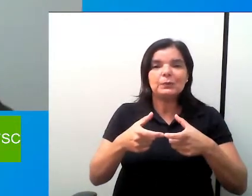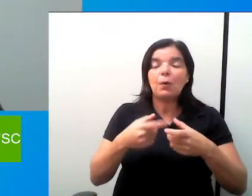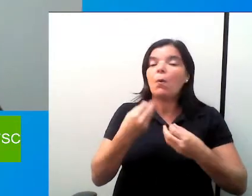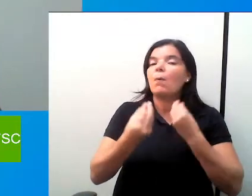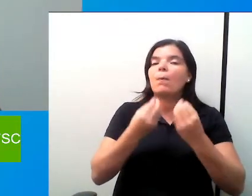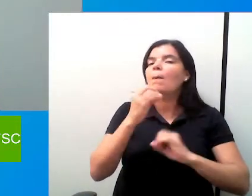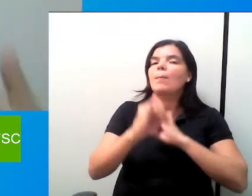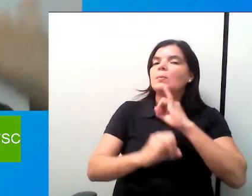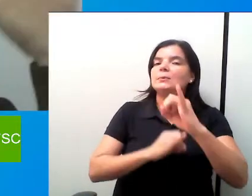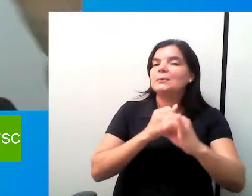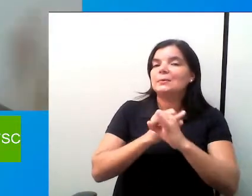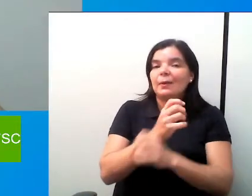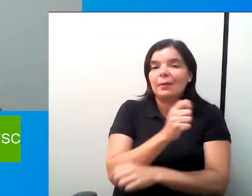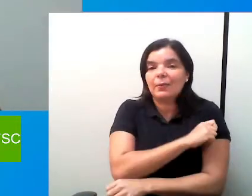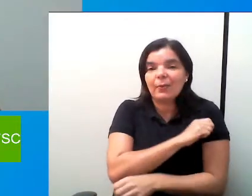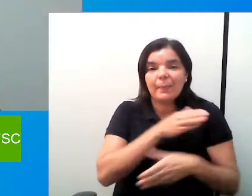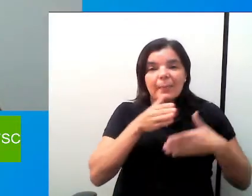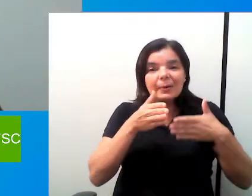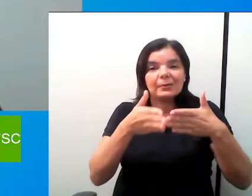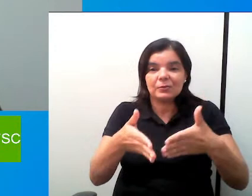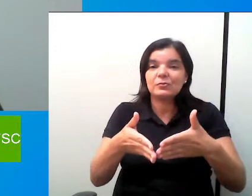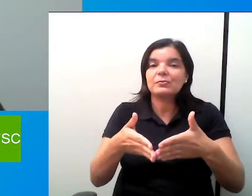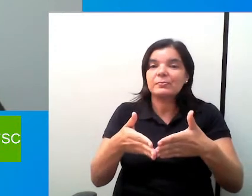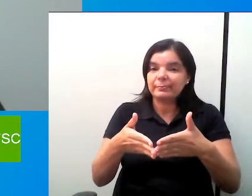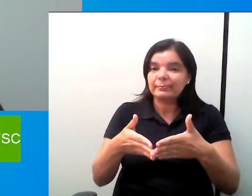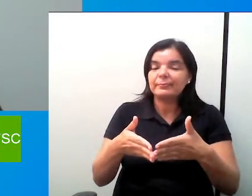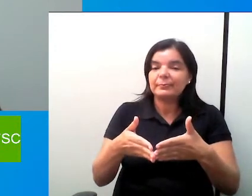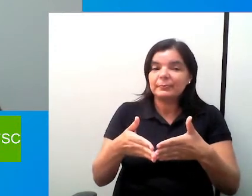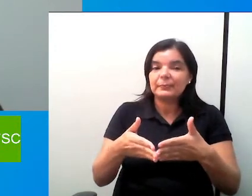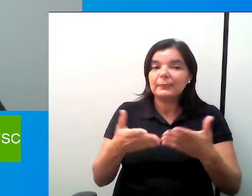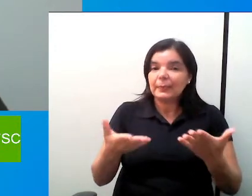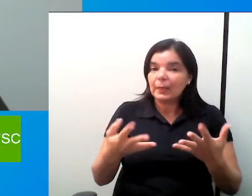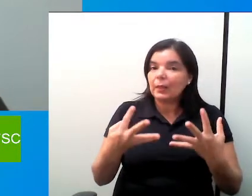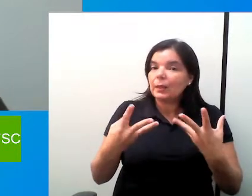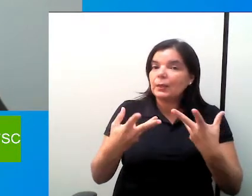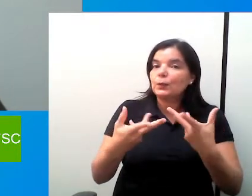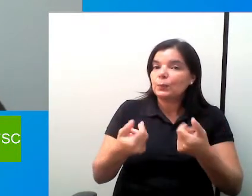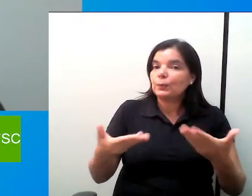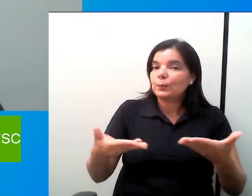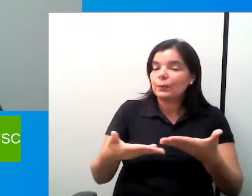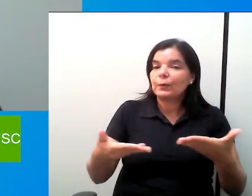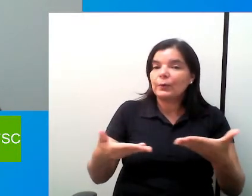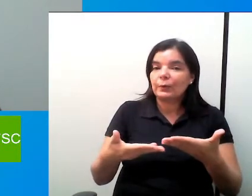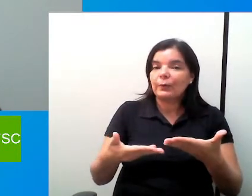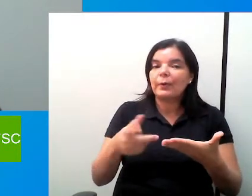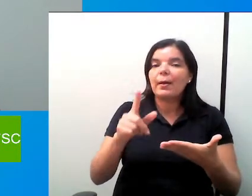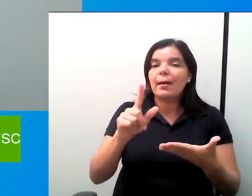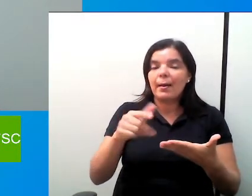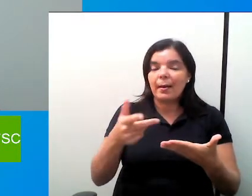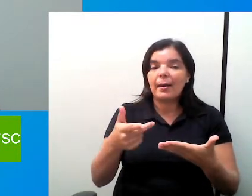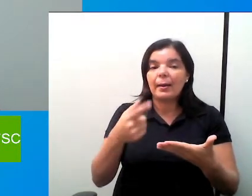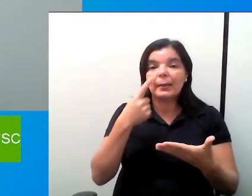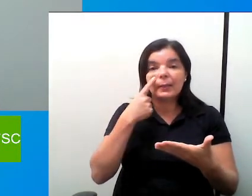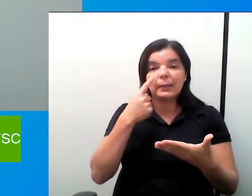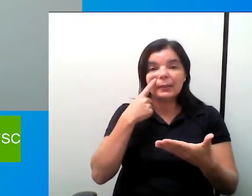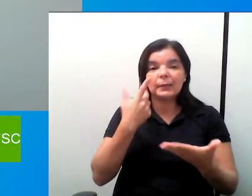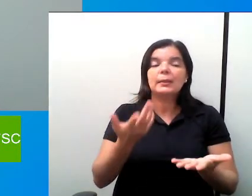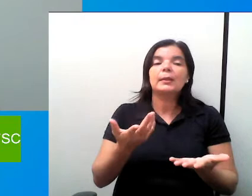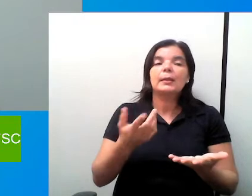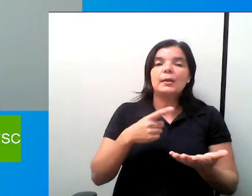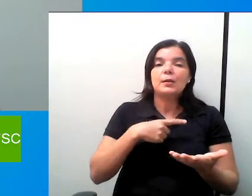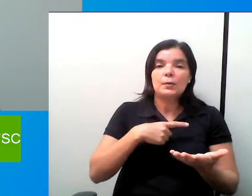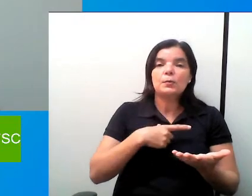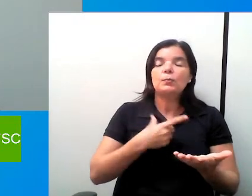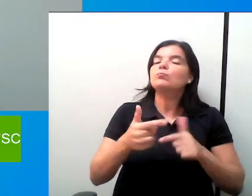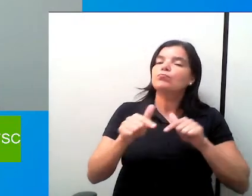para esses alunos, para chegar, para assistir uma aula, né? Então, tudo isso agora nos faz poder ter uma